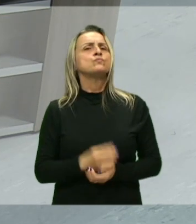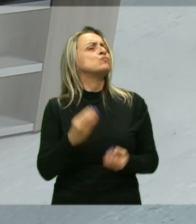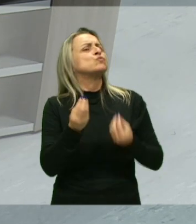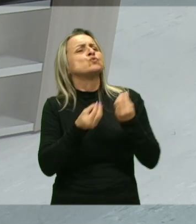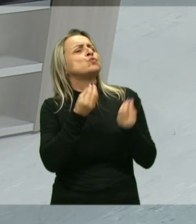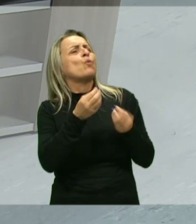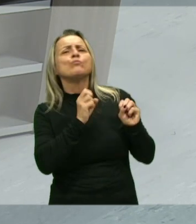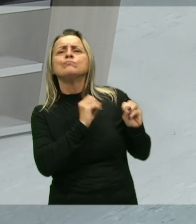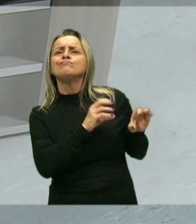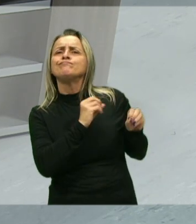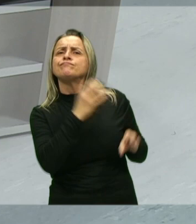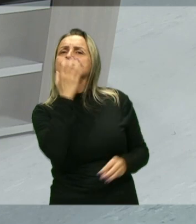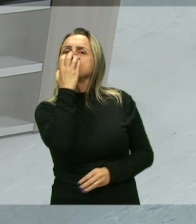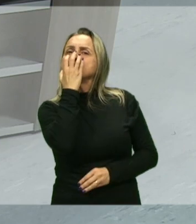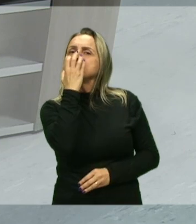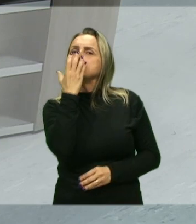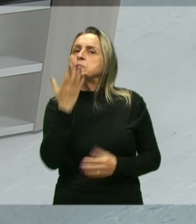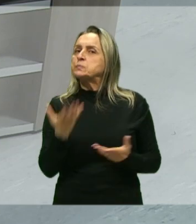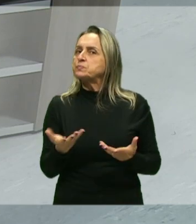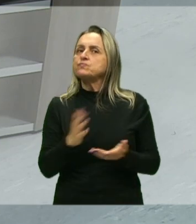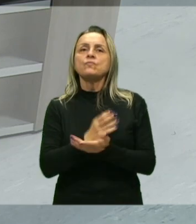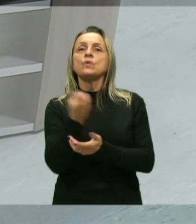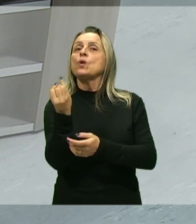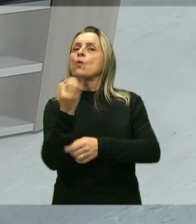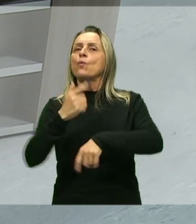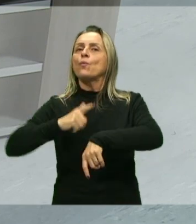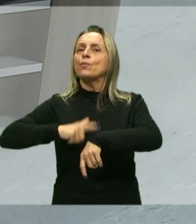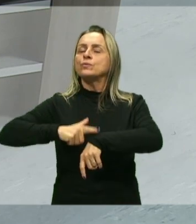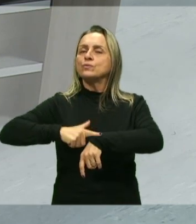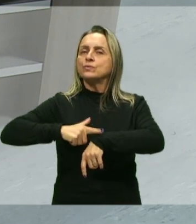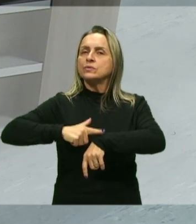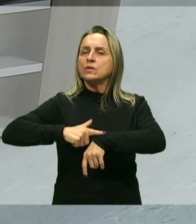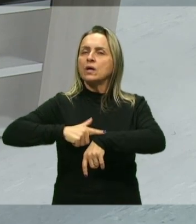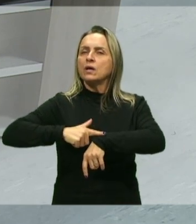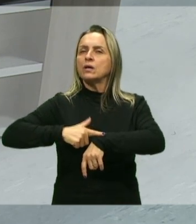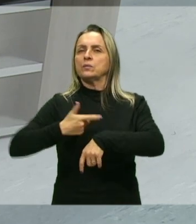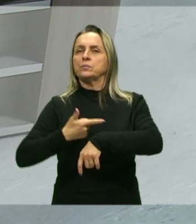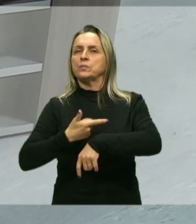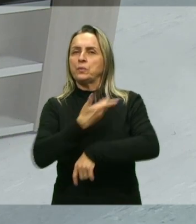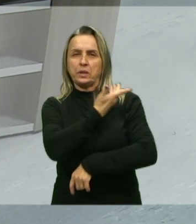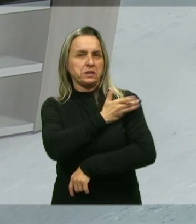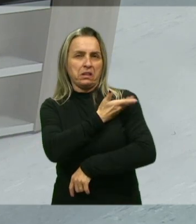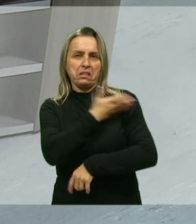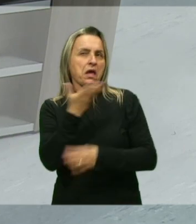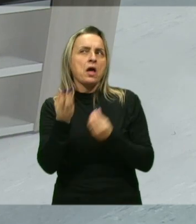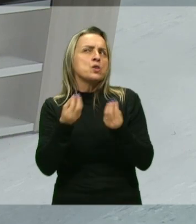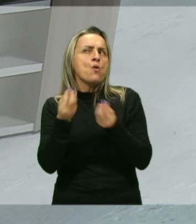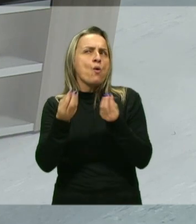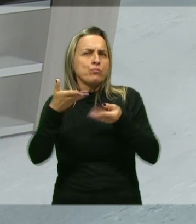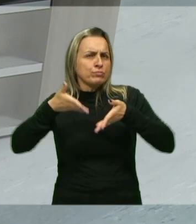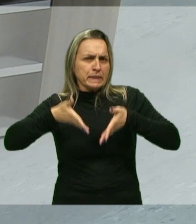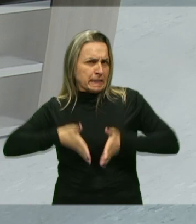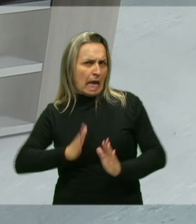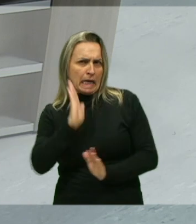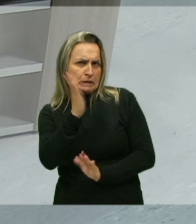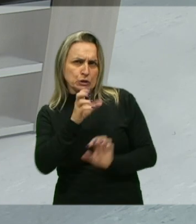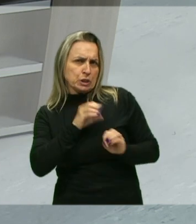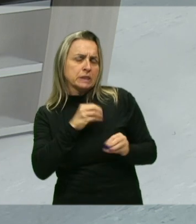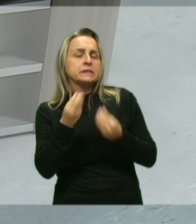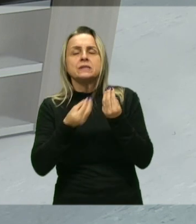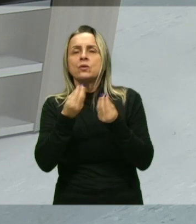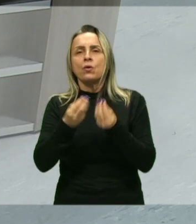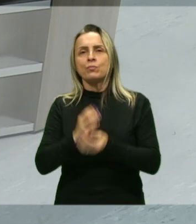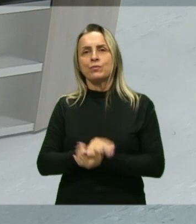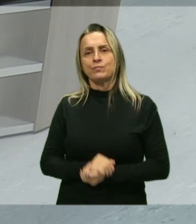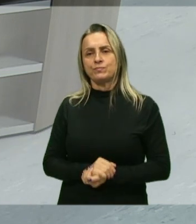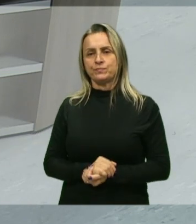que o cão, quanto tempo, ele é treinado desde que nasce? Como é que é? Conta pra gente, Ana. Então,